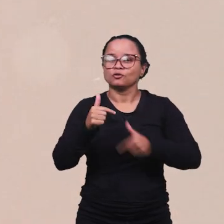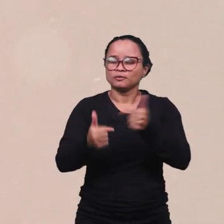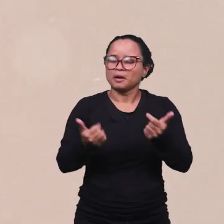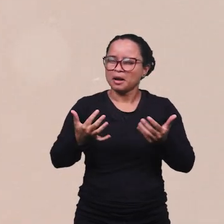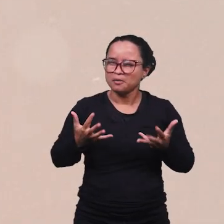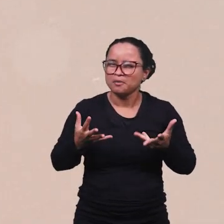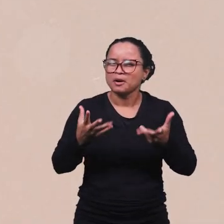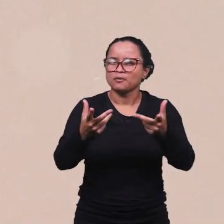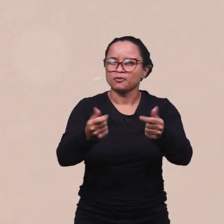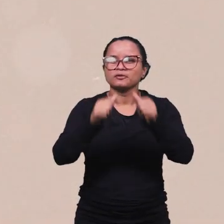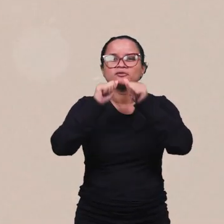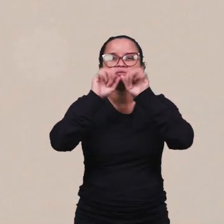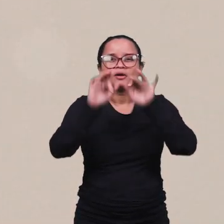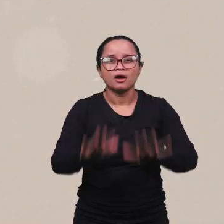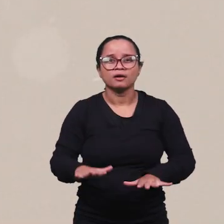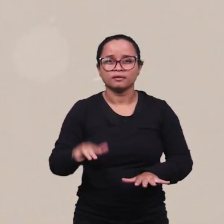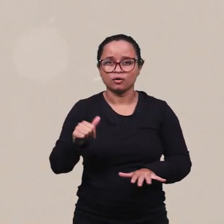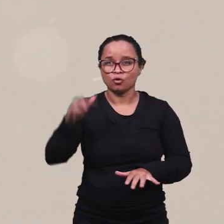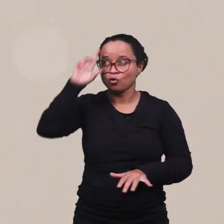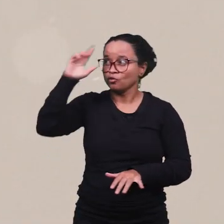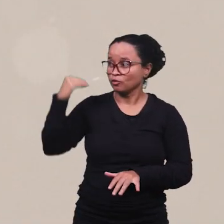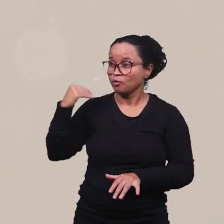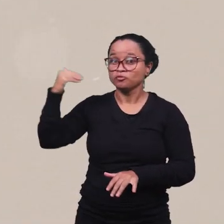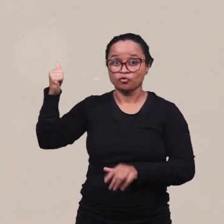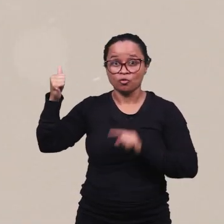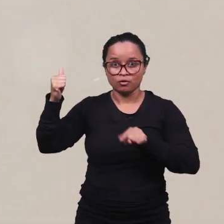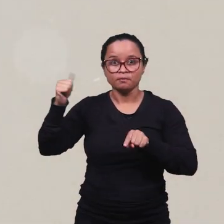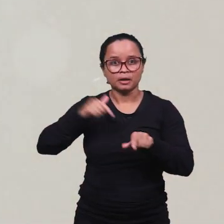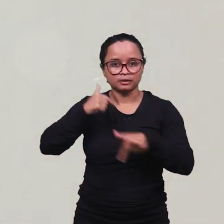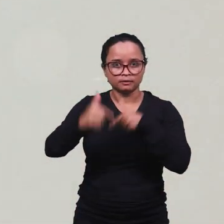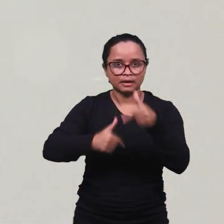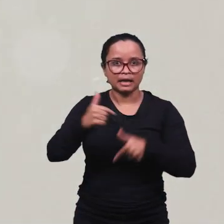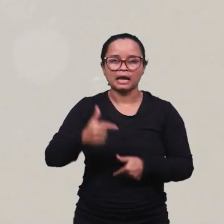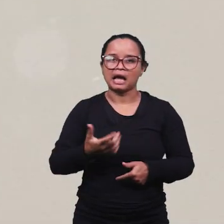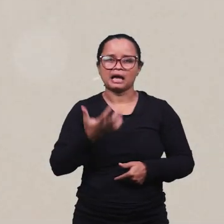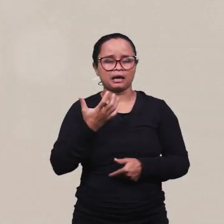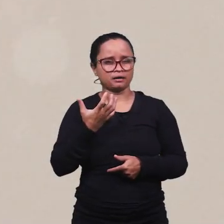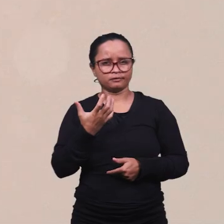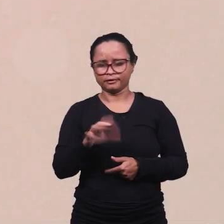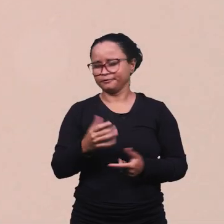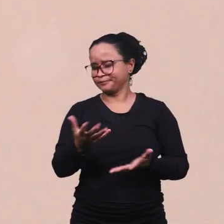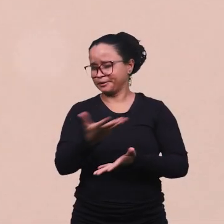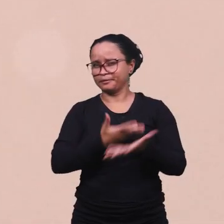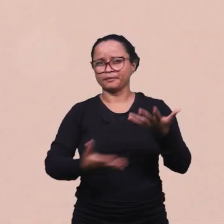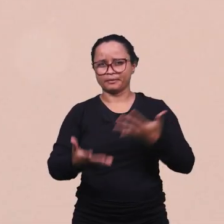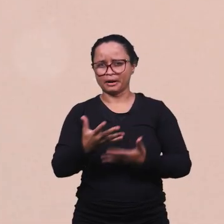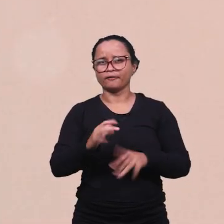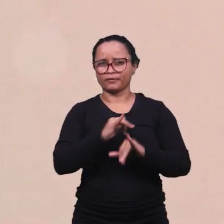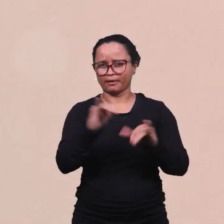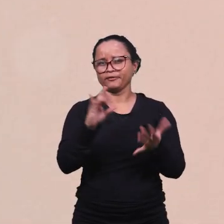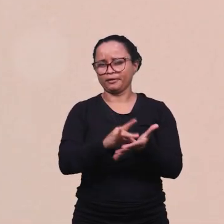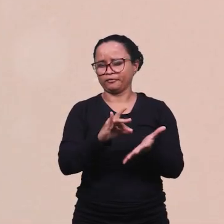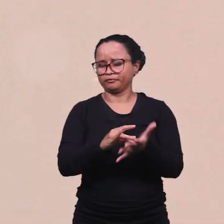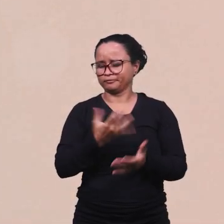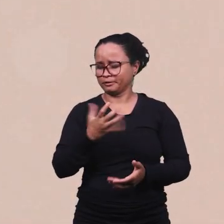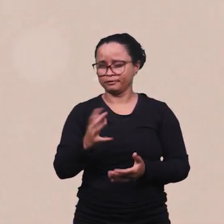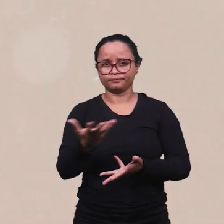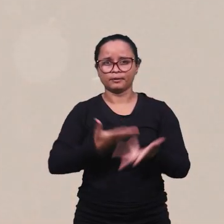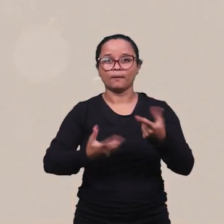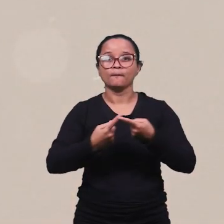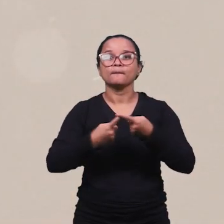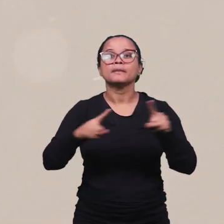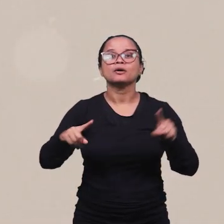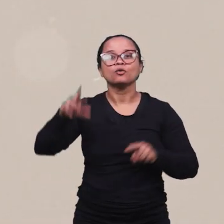um trabalho de bênção. Fui chamada pelo Senhor por esse trabalho, não queria participar, confesso para os irmãos, mas o